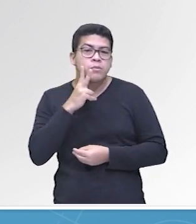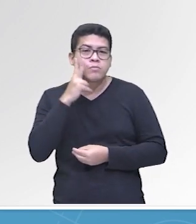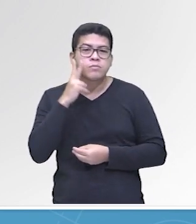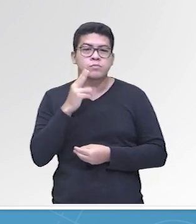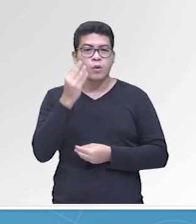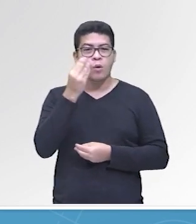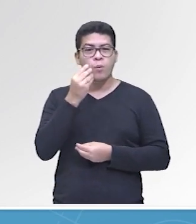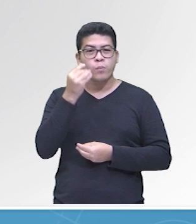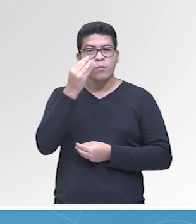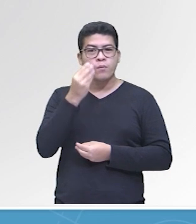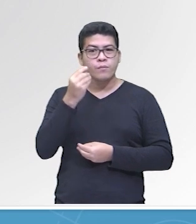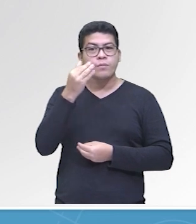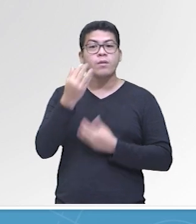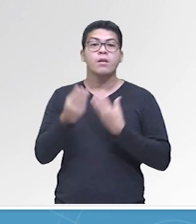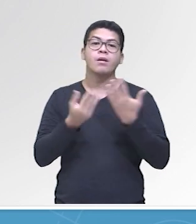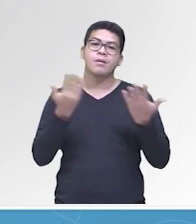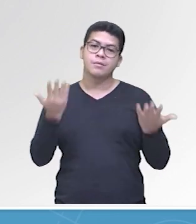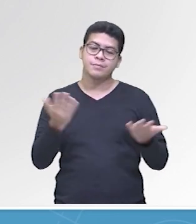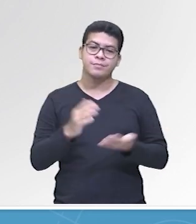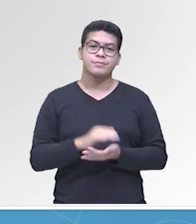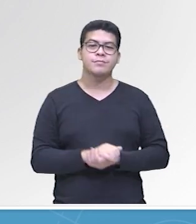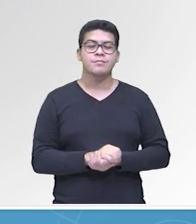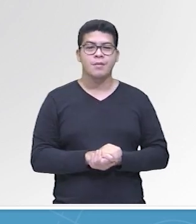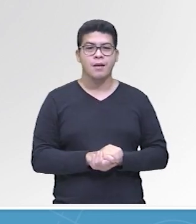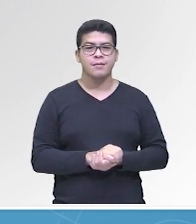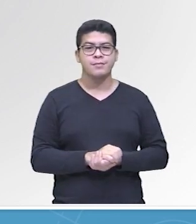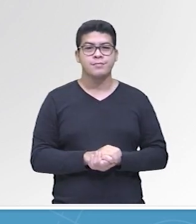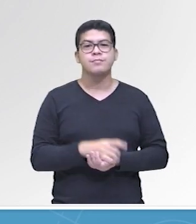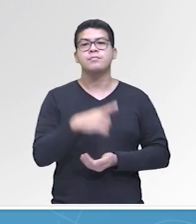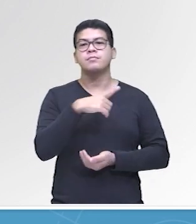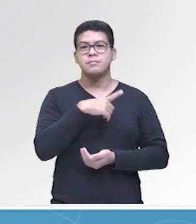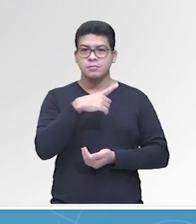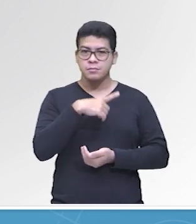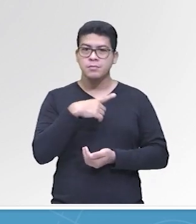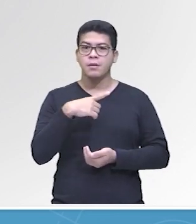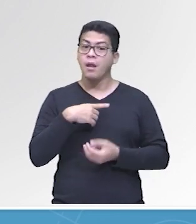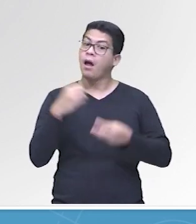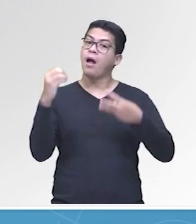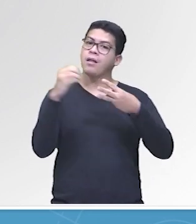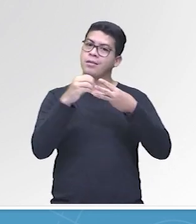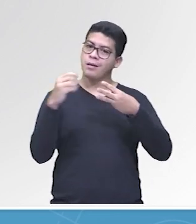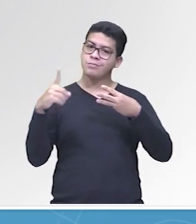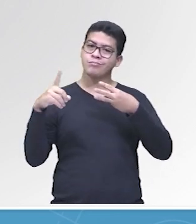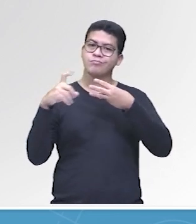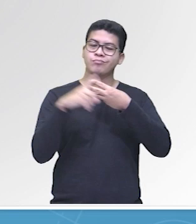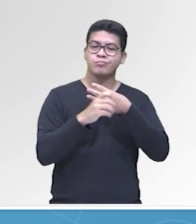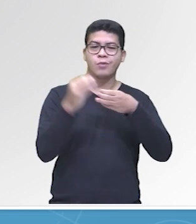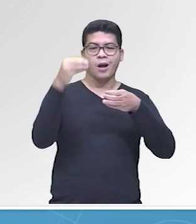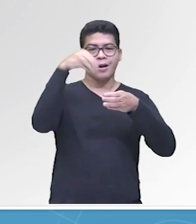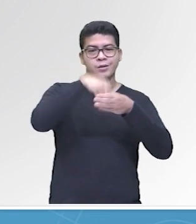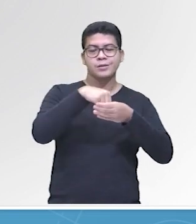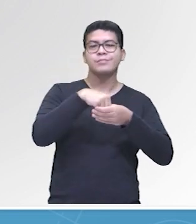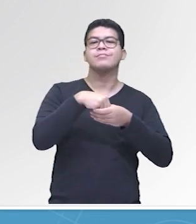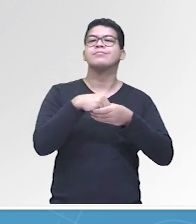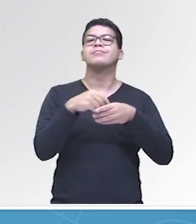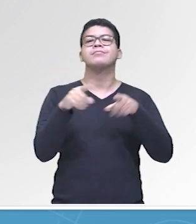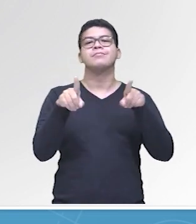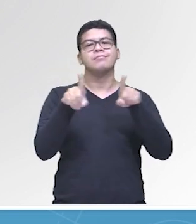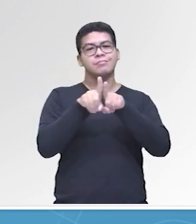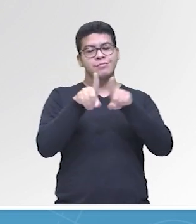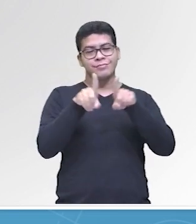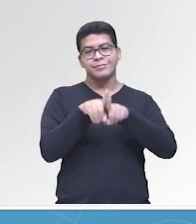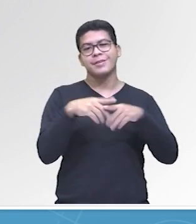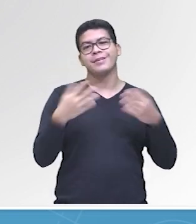saborizados, outros mais leves, enfim. Todos possuem participação de bactérias, então não esqueçam, as células,